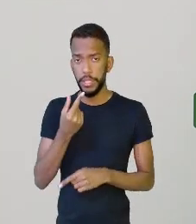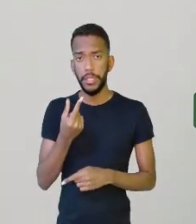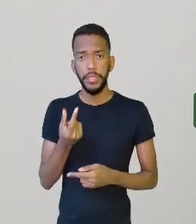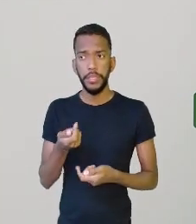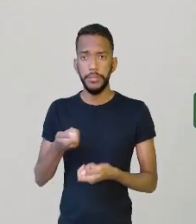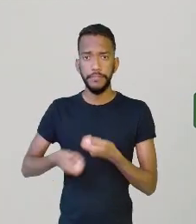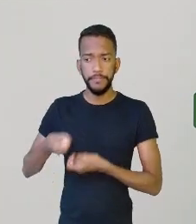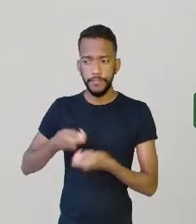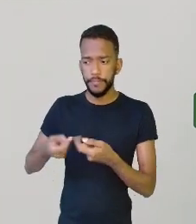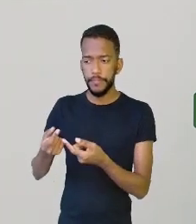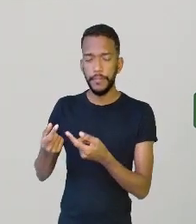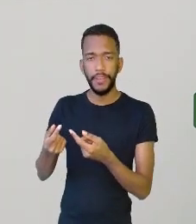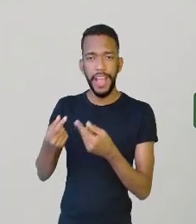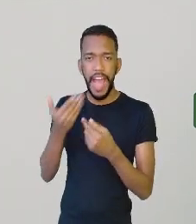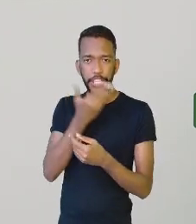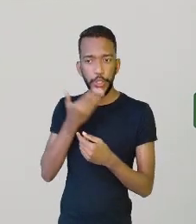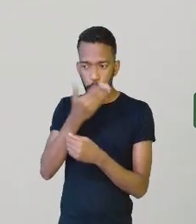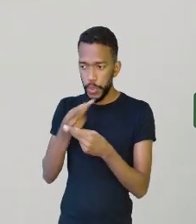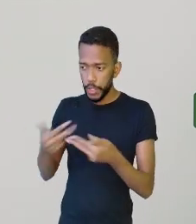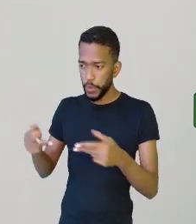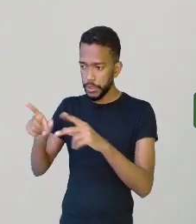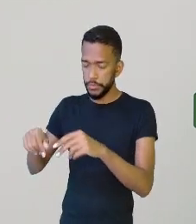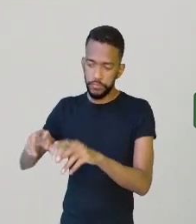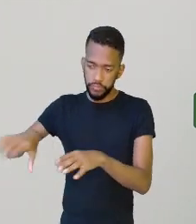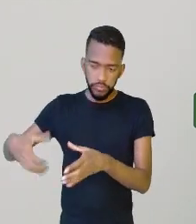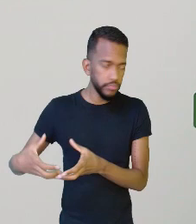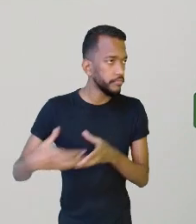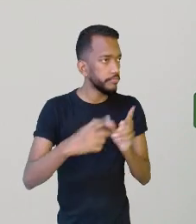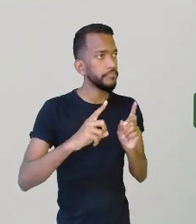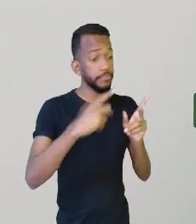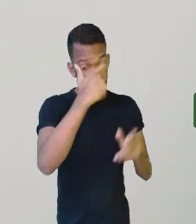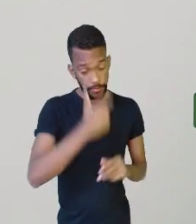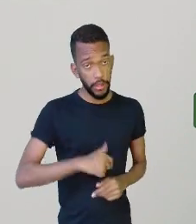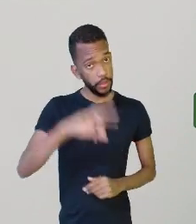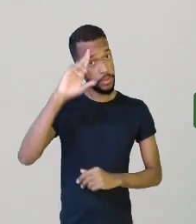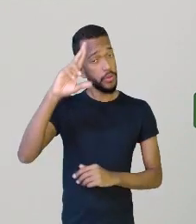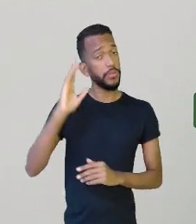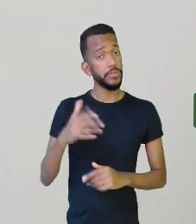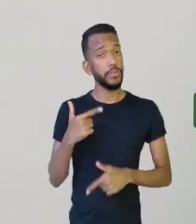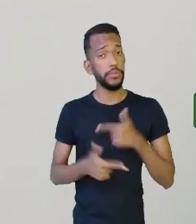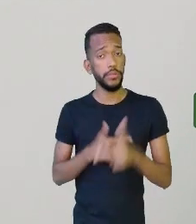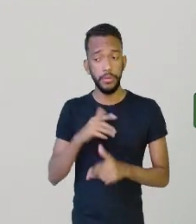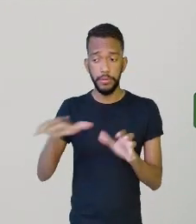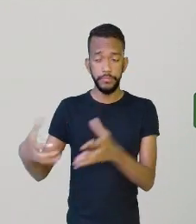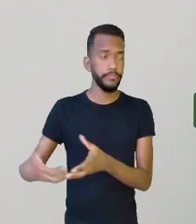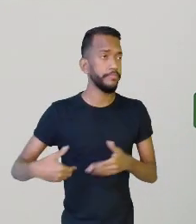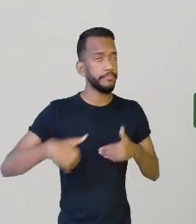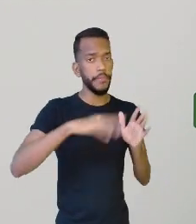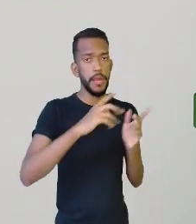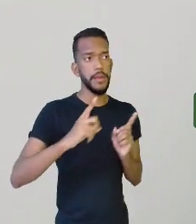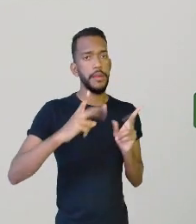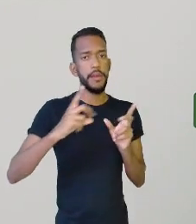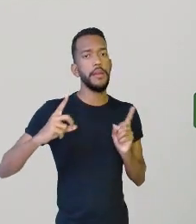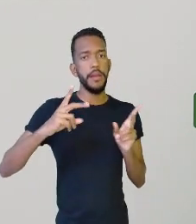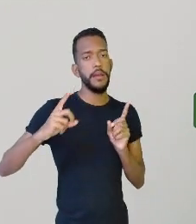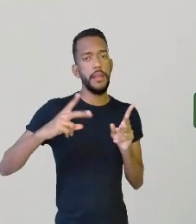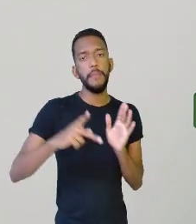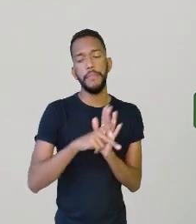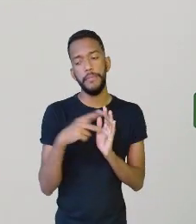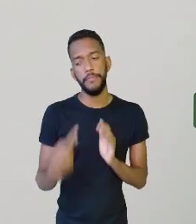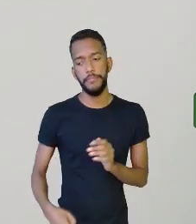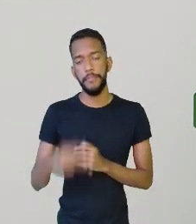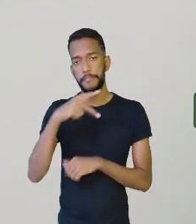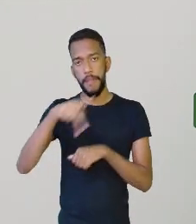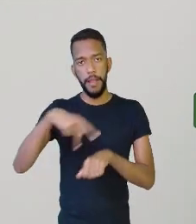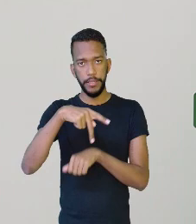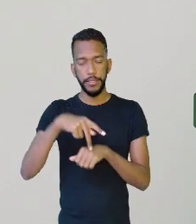do açúcar, eles estavam incumbidos nesse processo de transporte, de exportar o açúcar aqui do